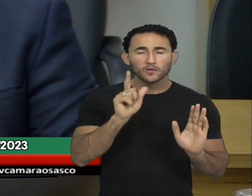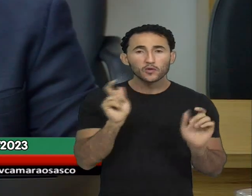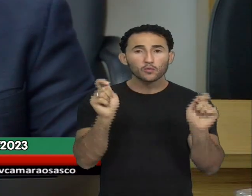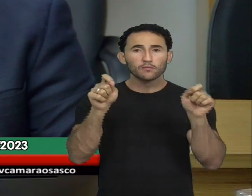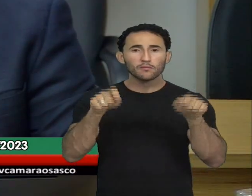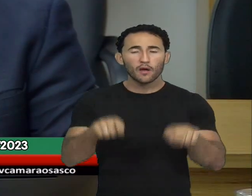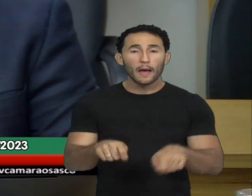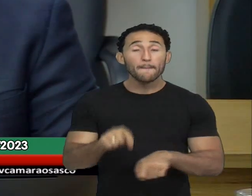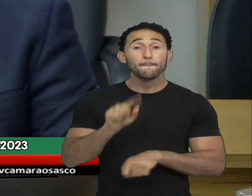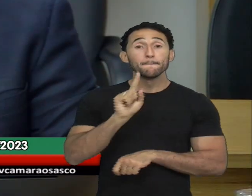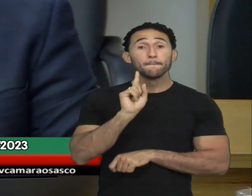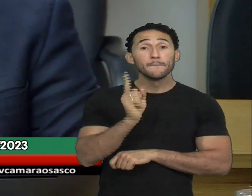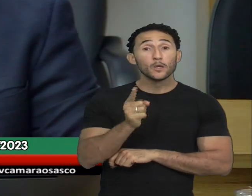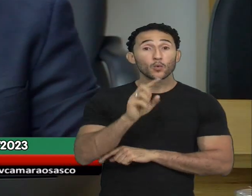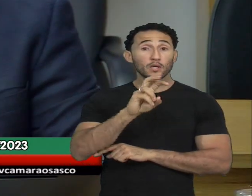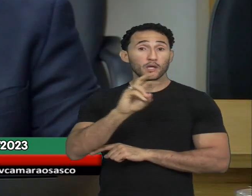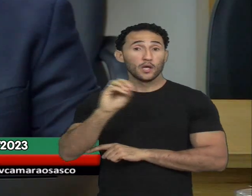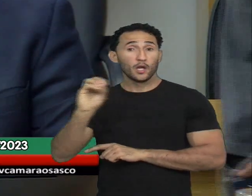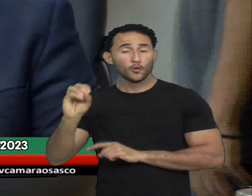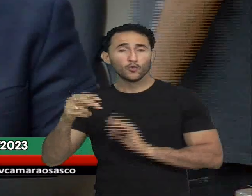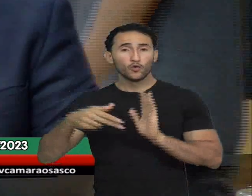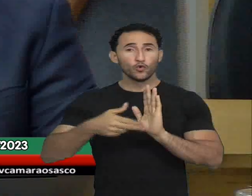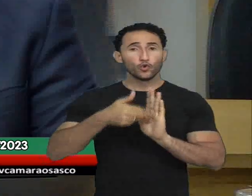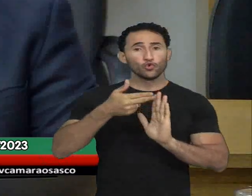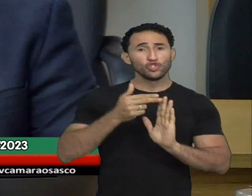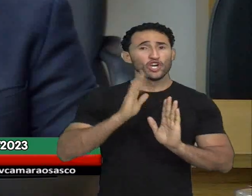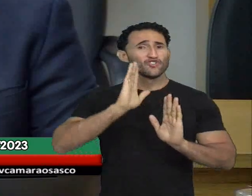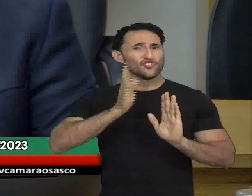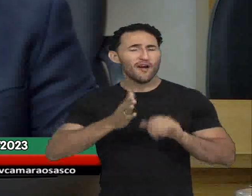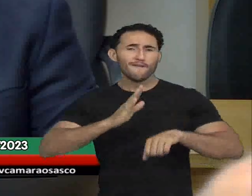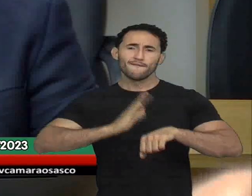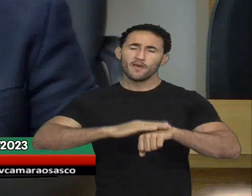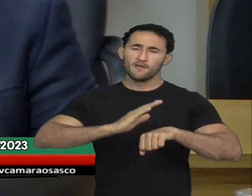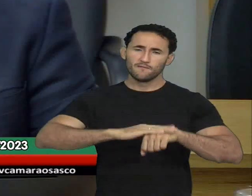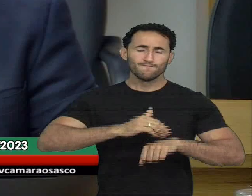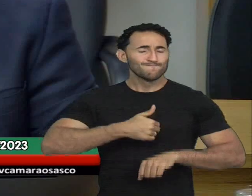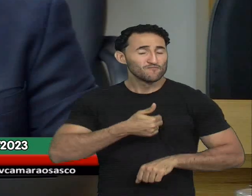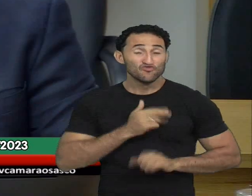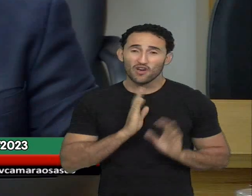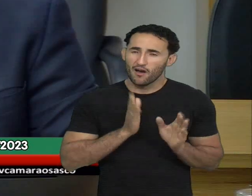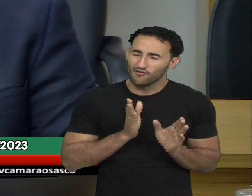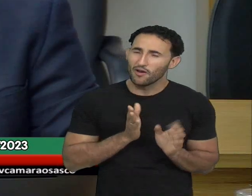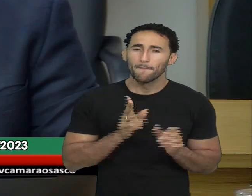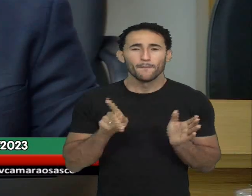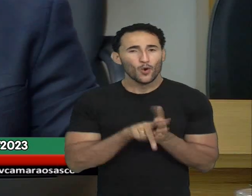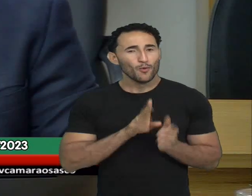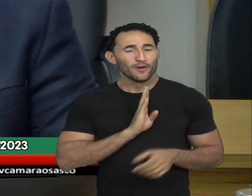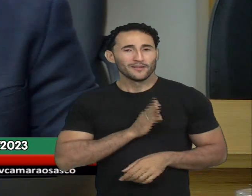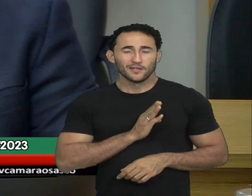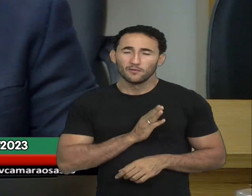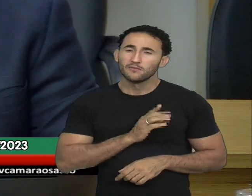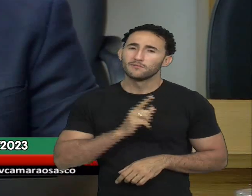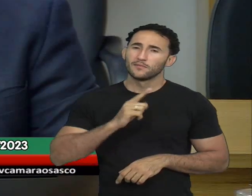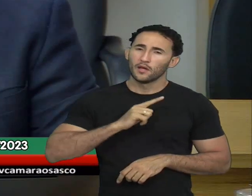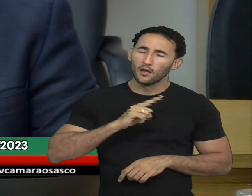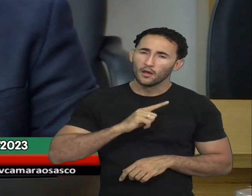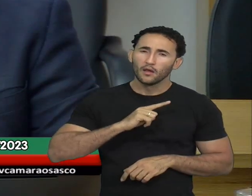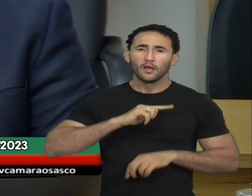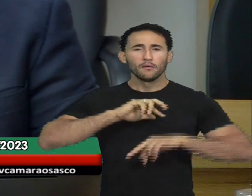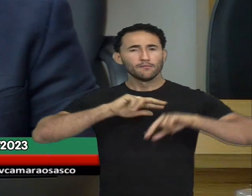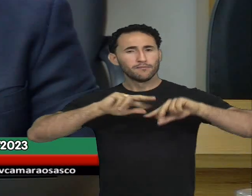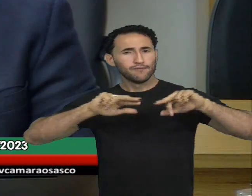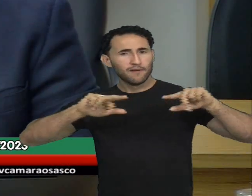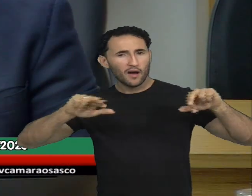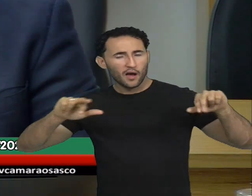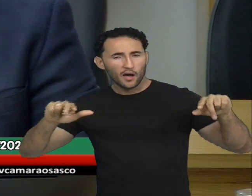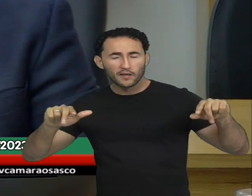1.500 procedimentos em relação à alta complexidade cardiovascular. Seja o cateterismo,